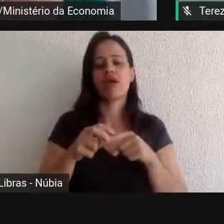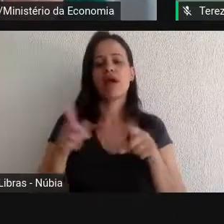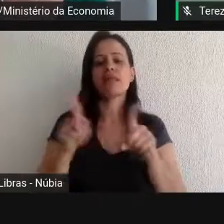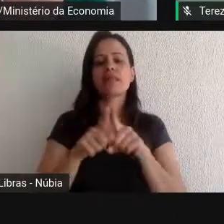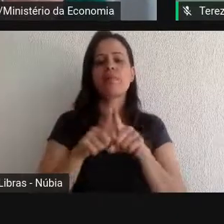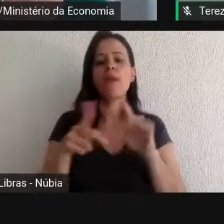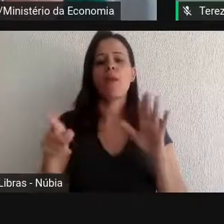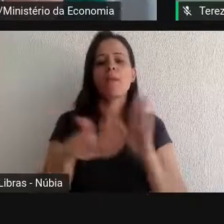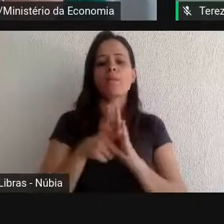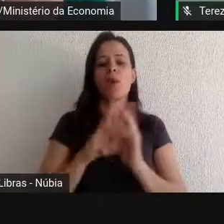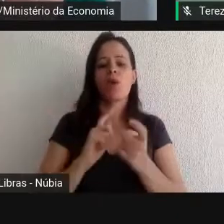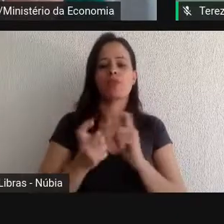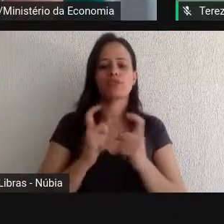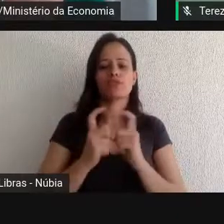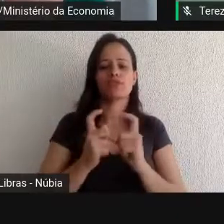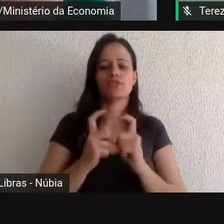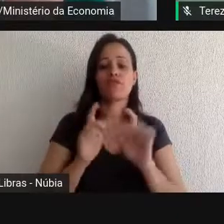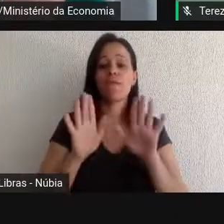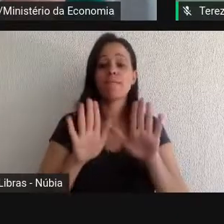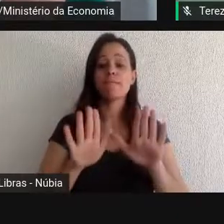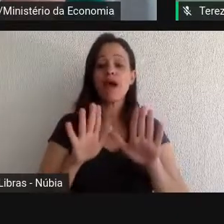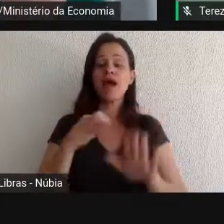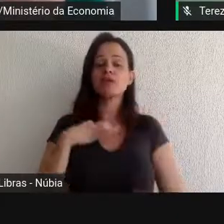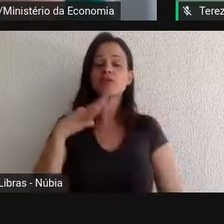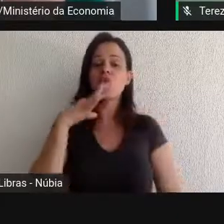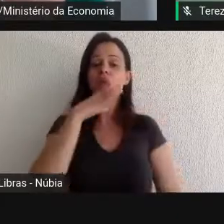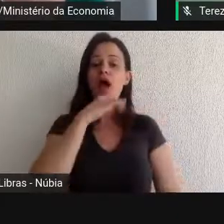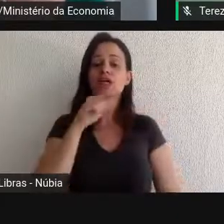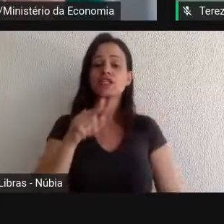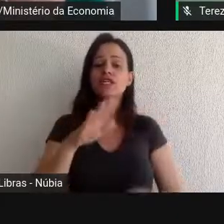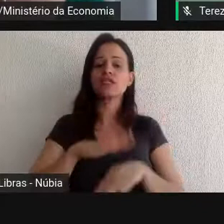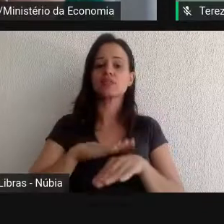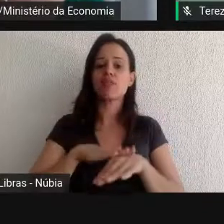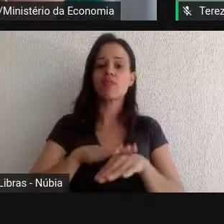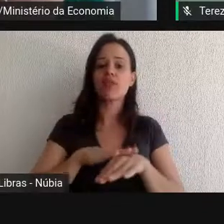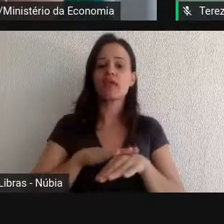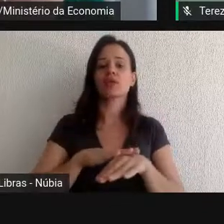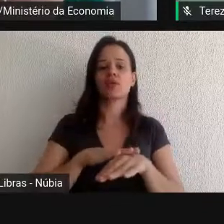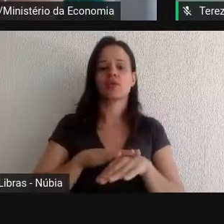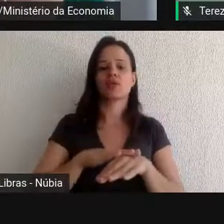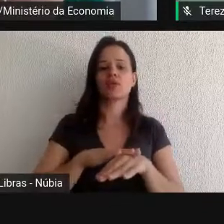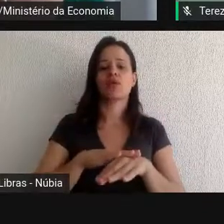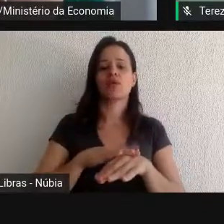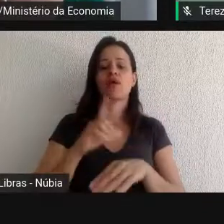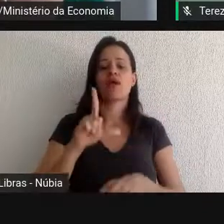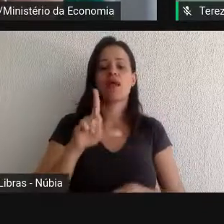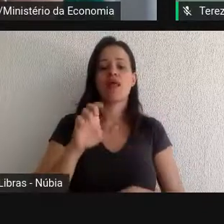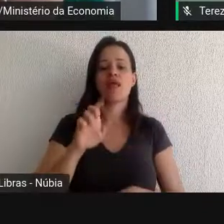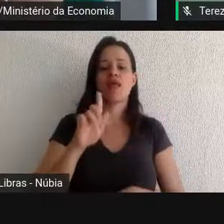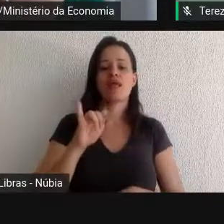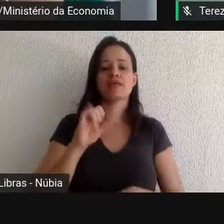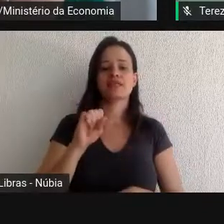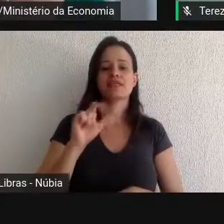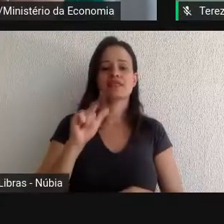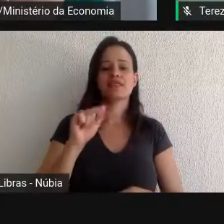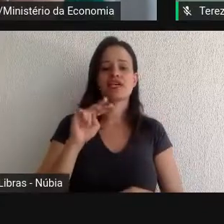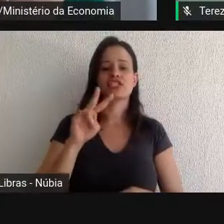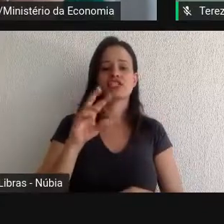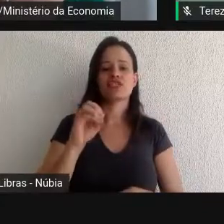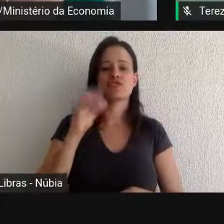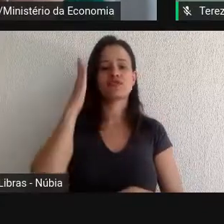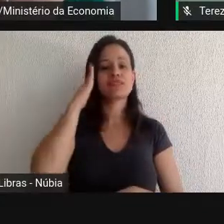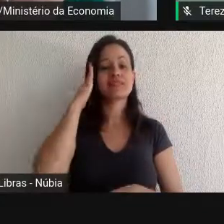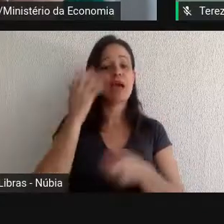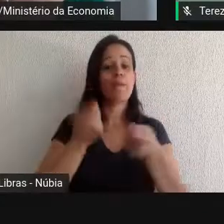e pelo próprio executivo, mas eu acho que nesse caso o legislativo ele vai exercer essa função de controle não